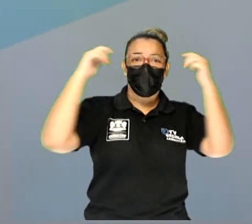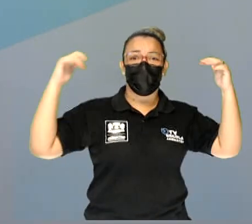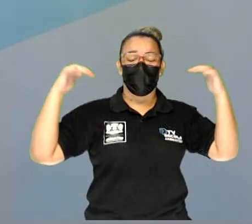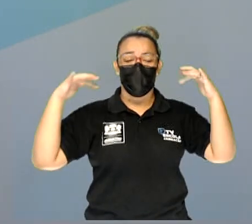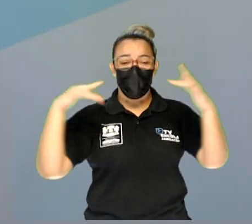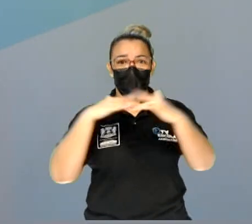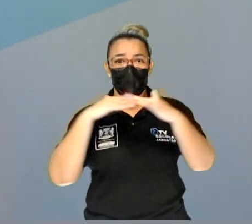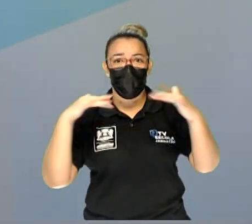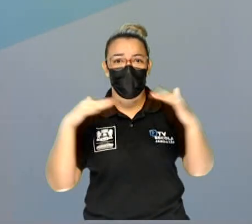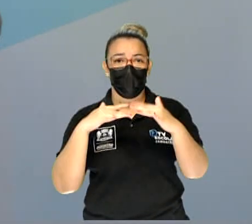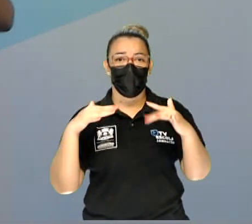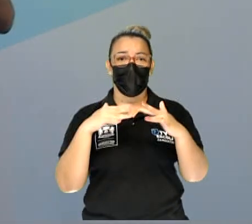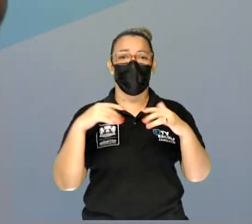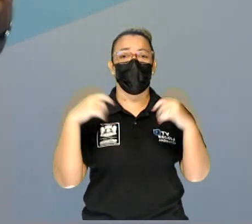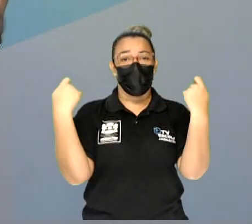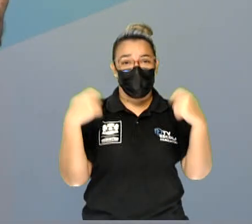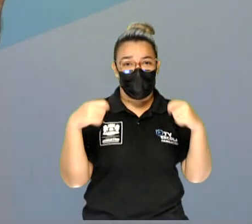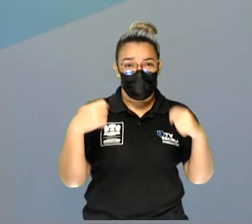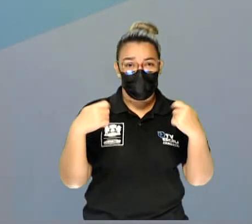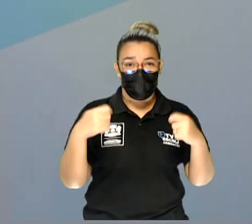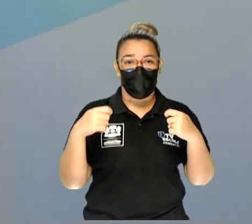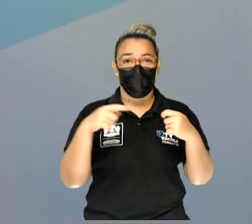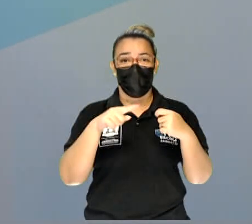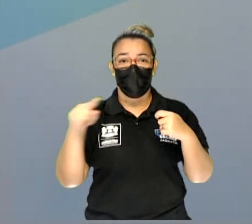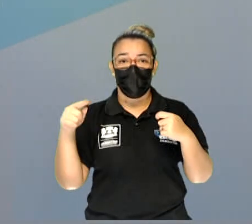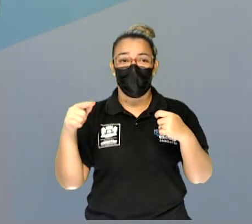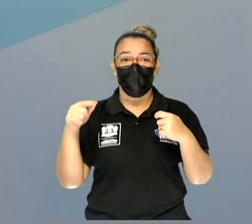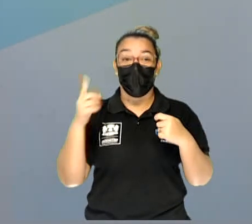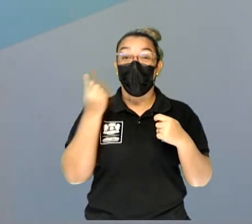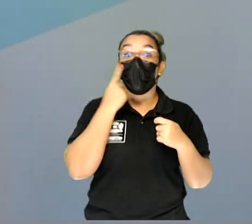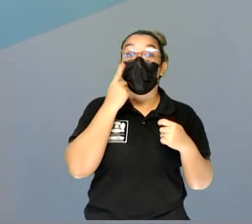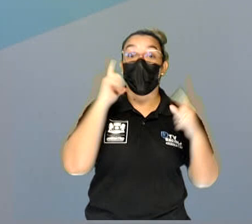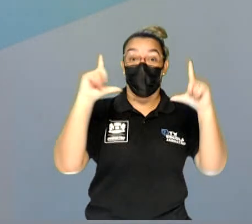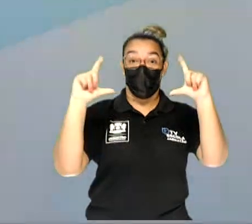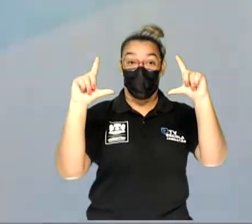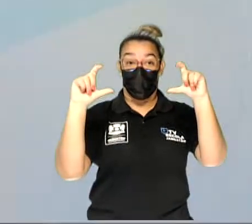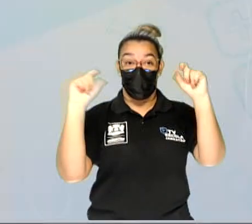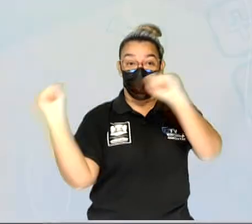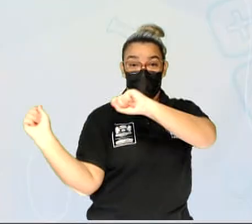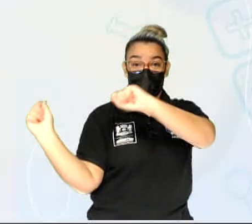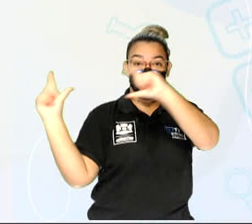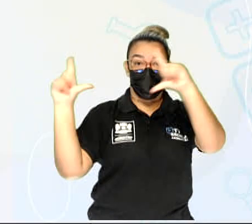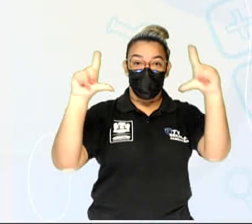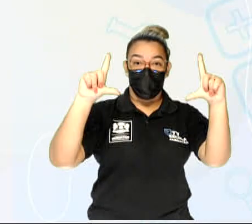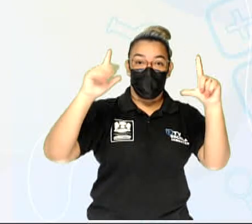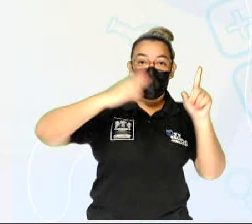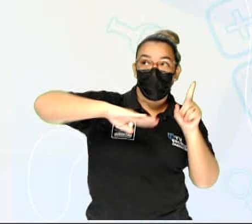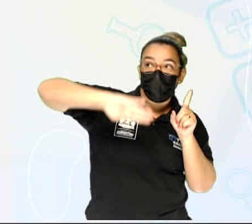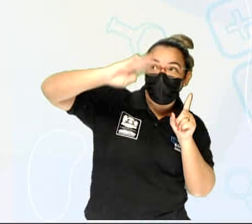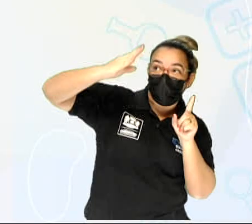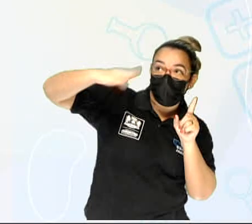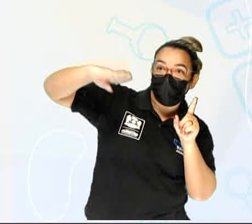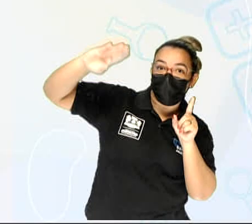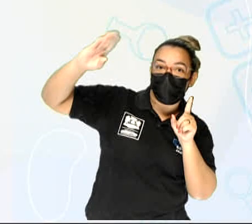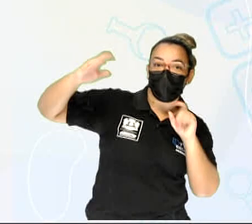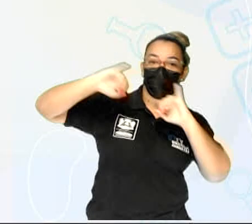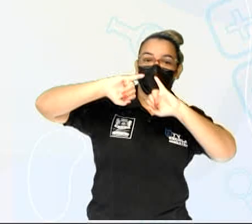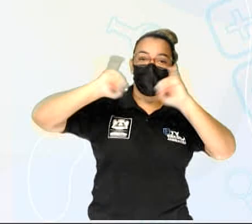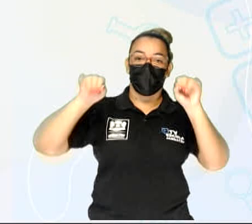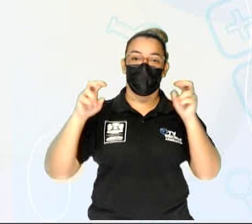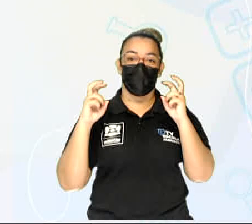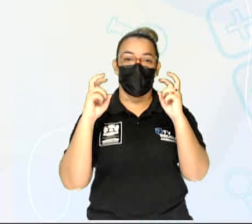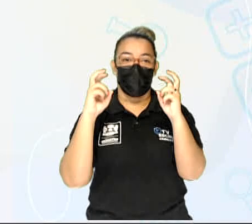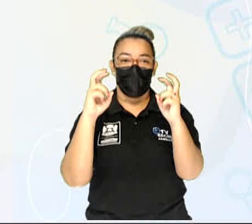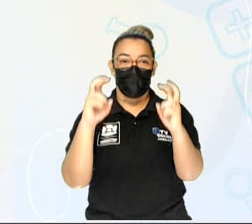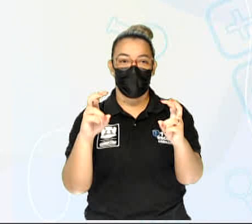Recife. Então foi feita uma mobilização e aqui a gente vê na imagem os Montes Guararapes. É uma foto, tá, dos Montes Guararapes.